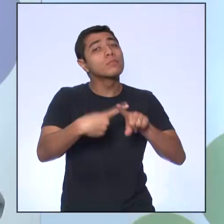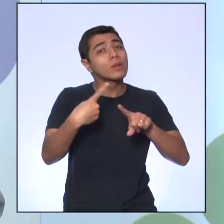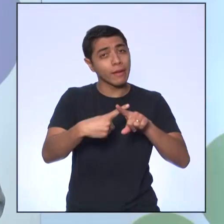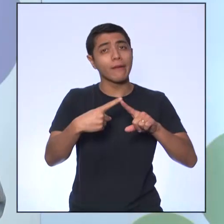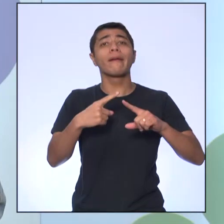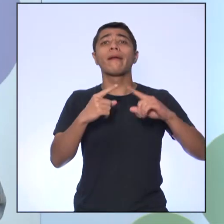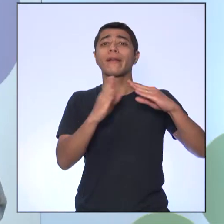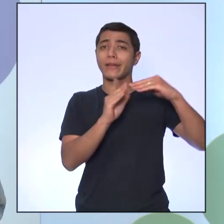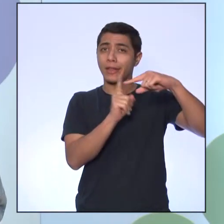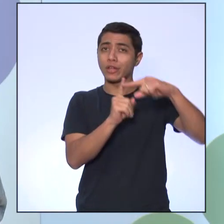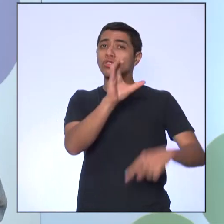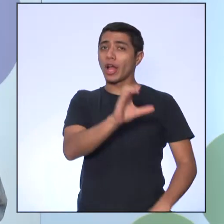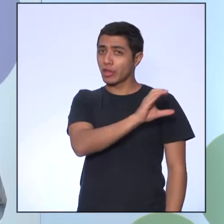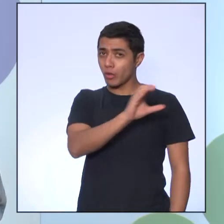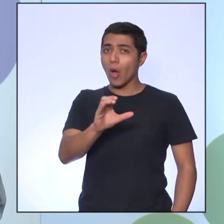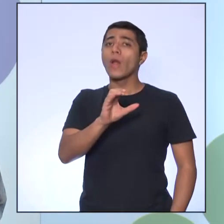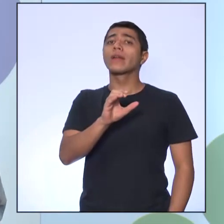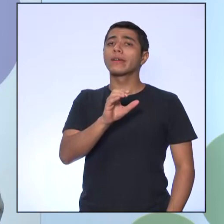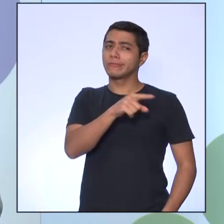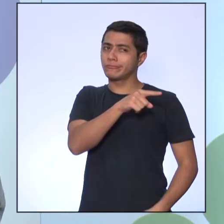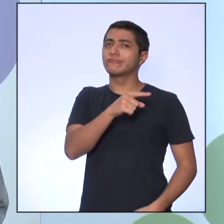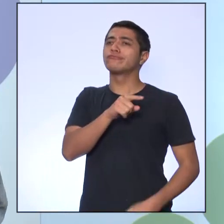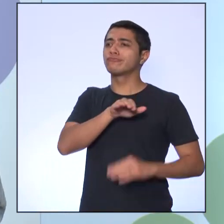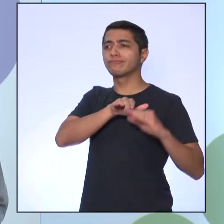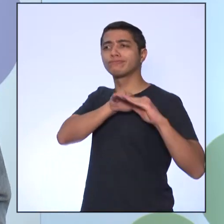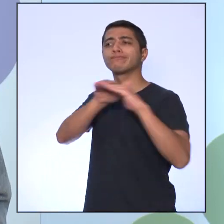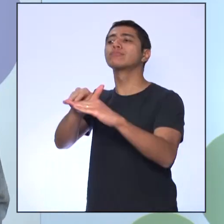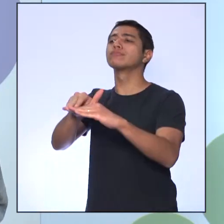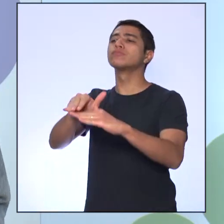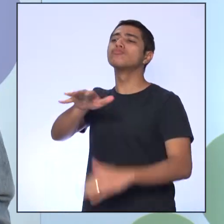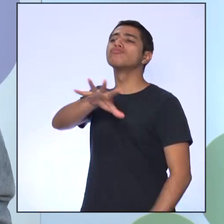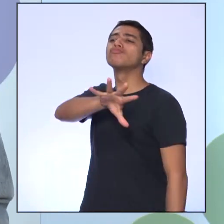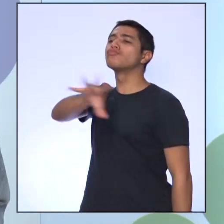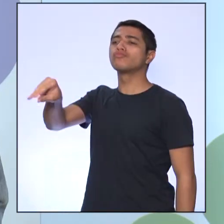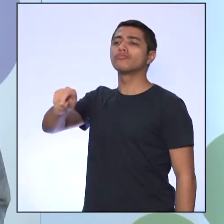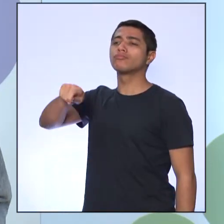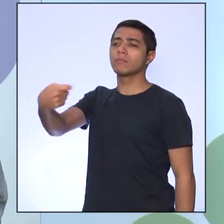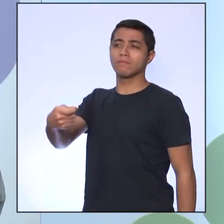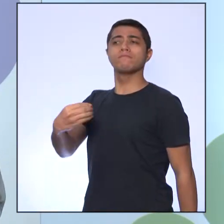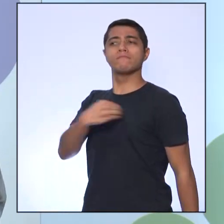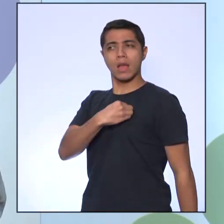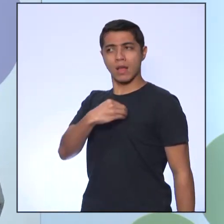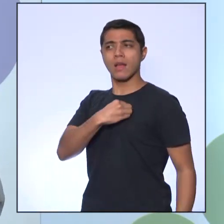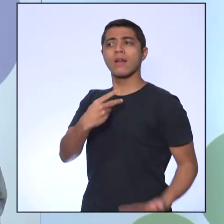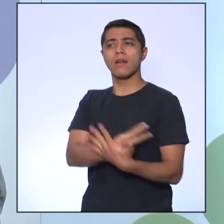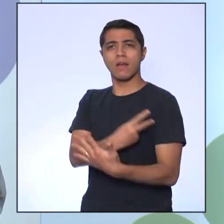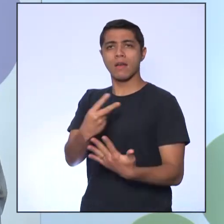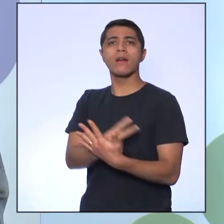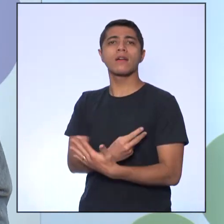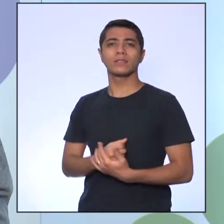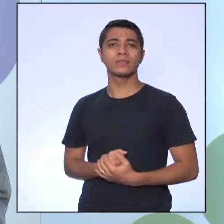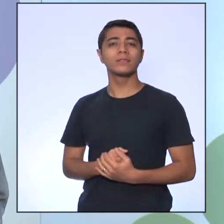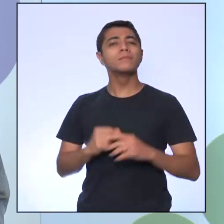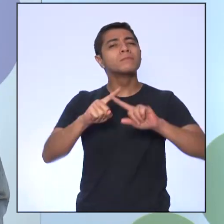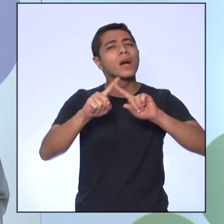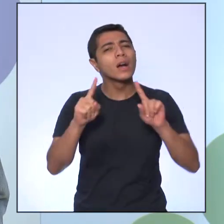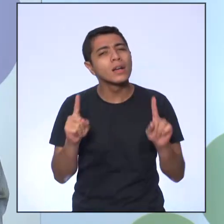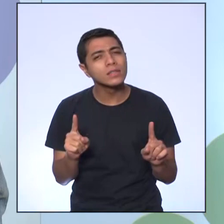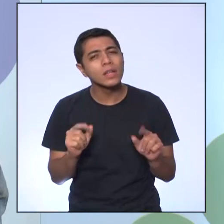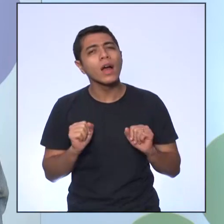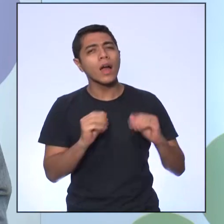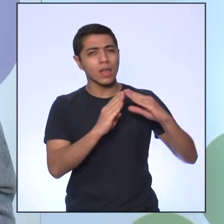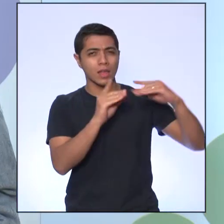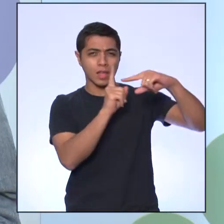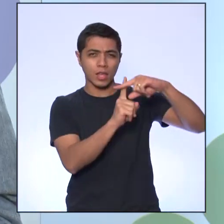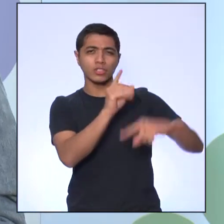como um pecador, né? E não é porque a Igreja Católica tinha um poder muito grande que os próprios